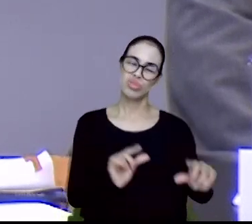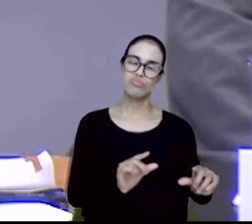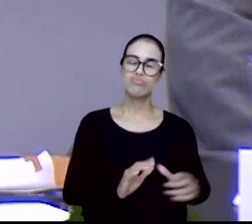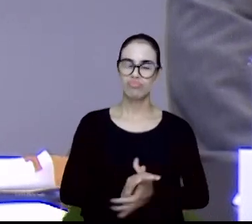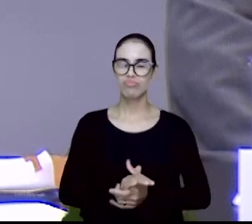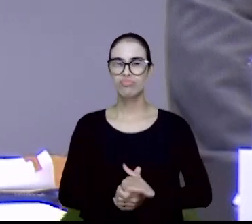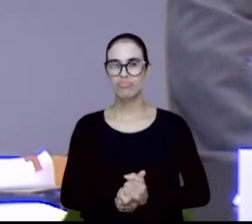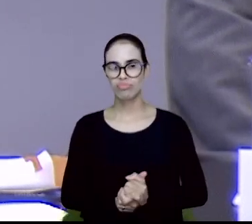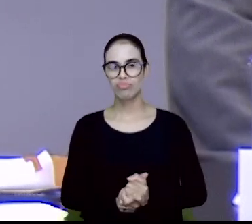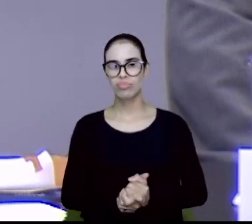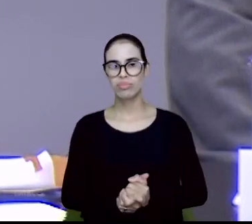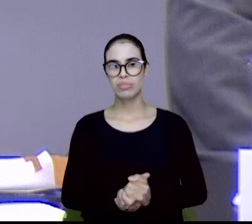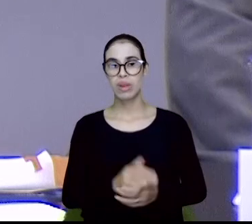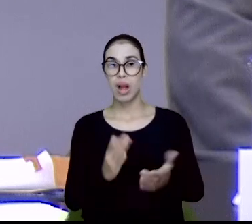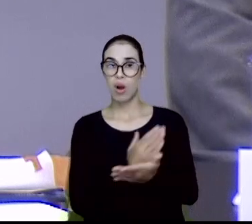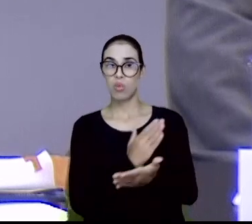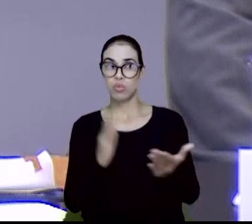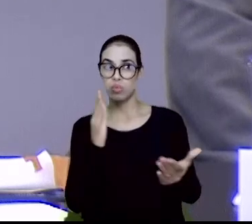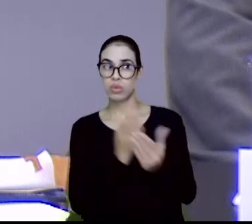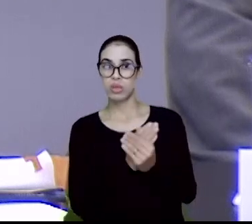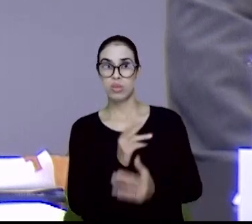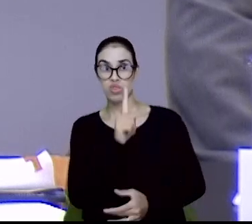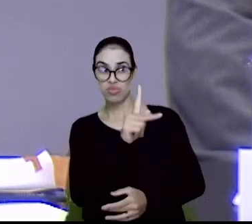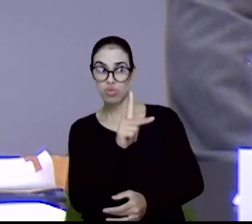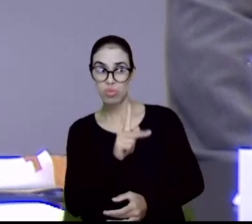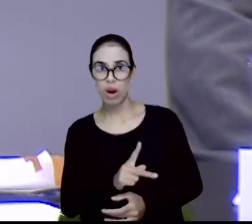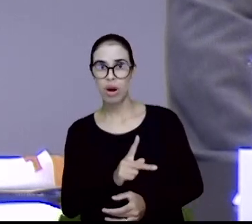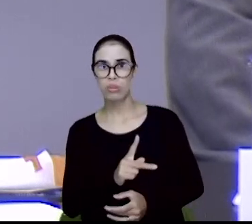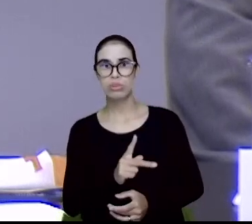processos individuais repetidas em